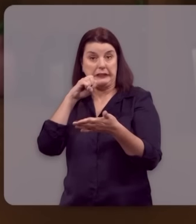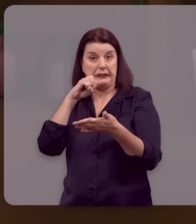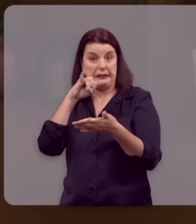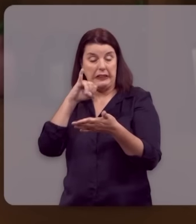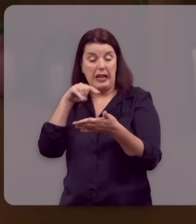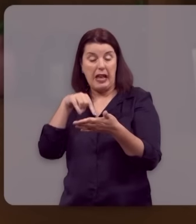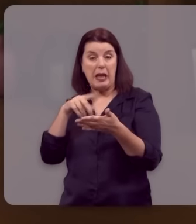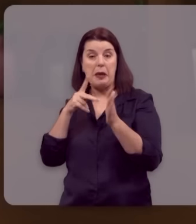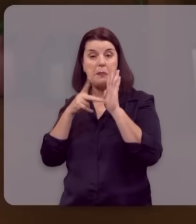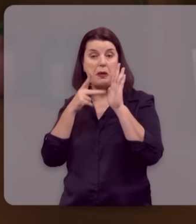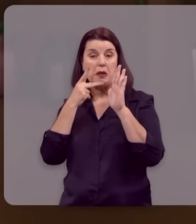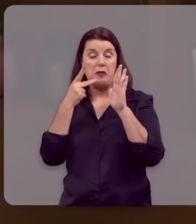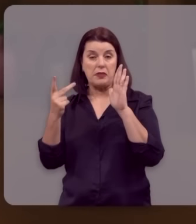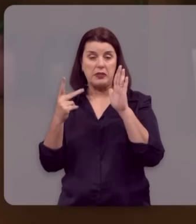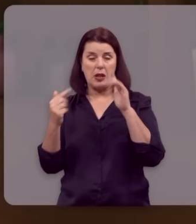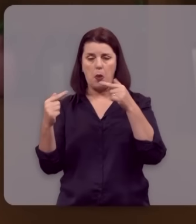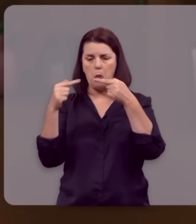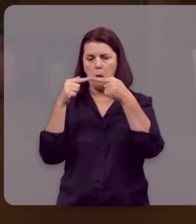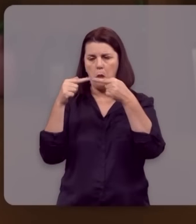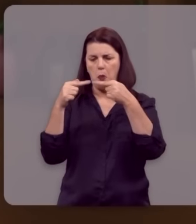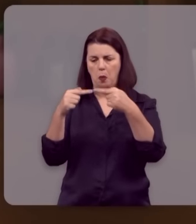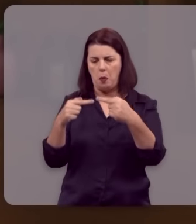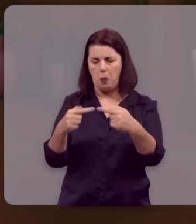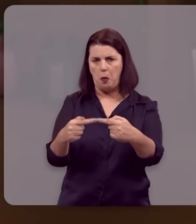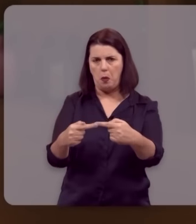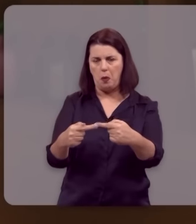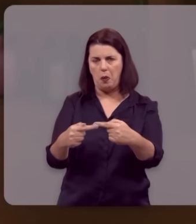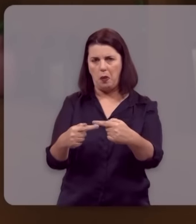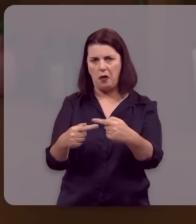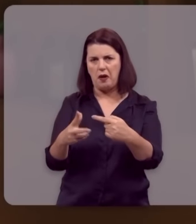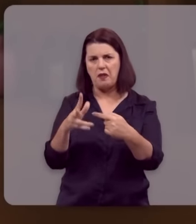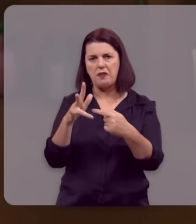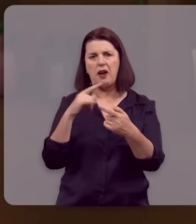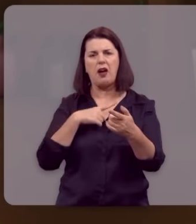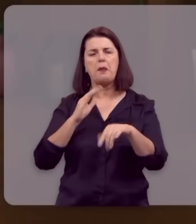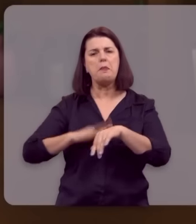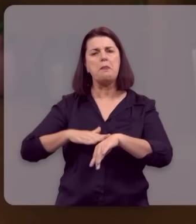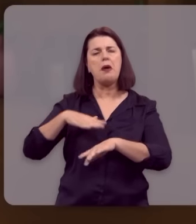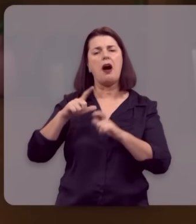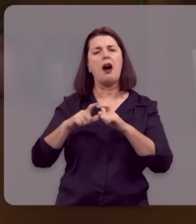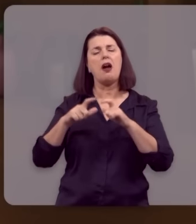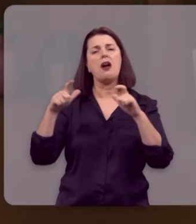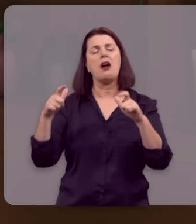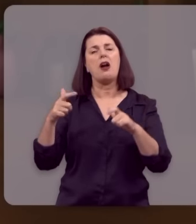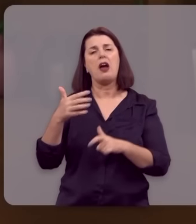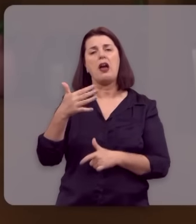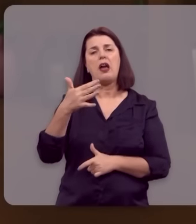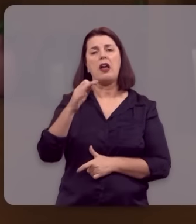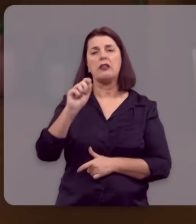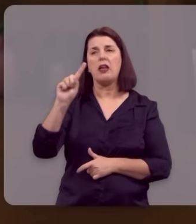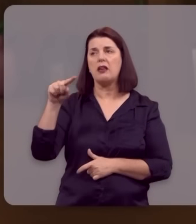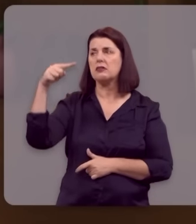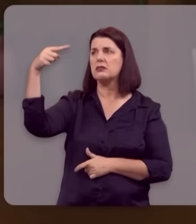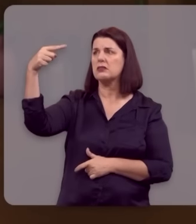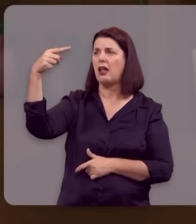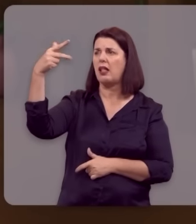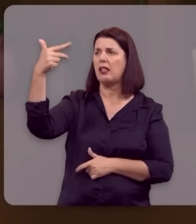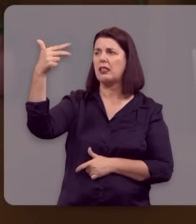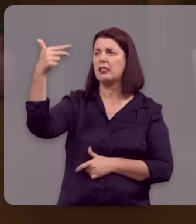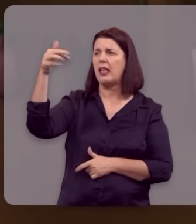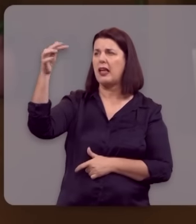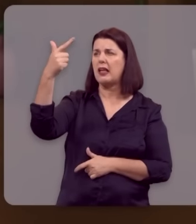fossem colocadas num campo de coincidência, daria uma cifra superior a 10 elevado à 17ª